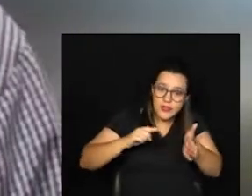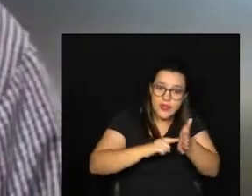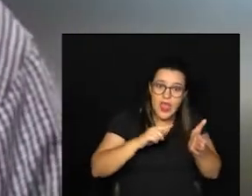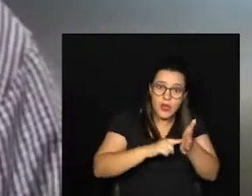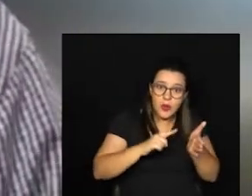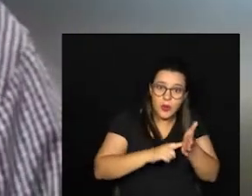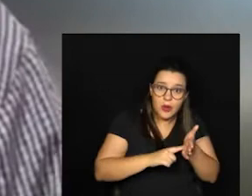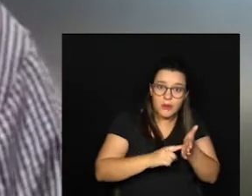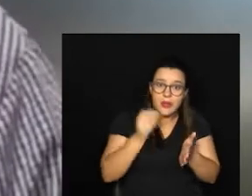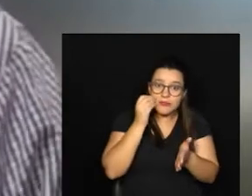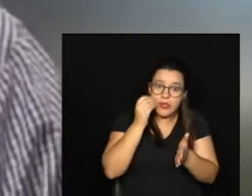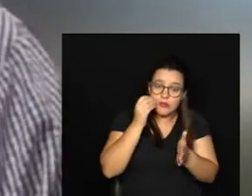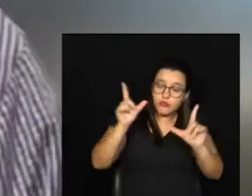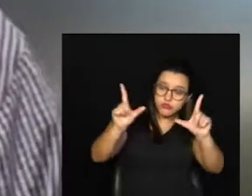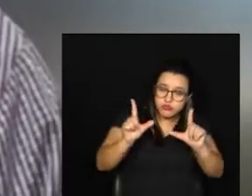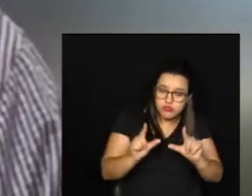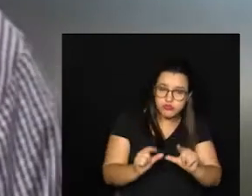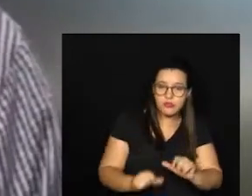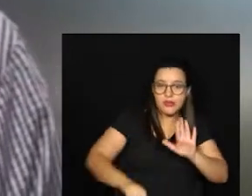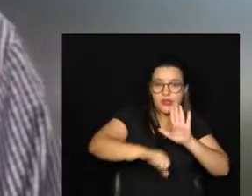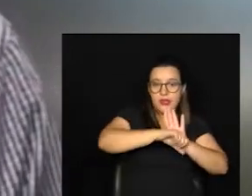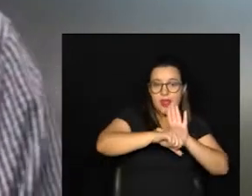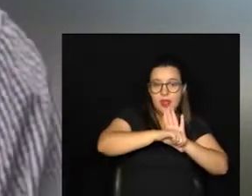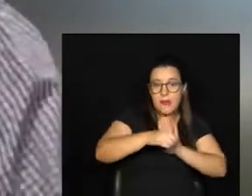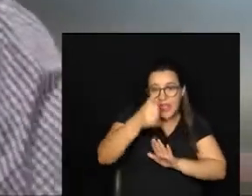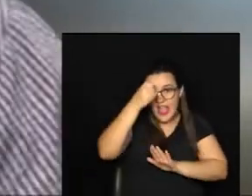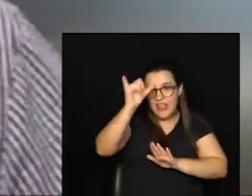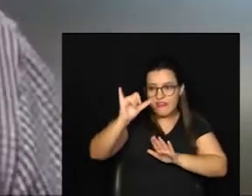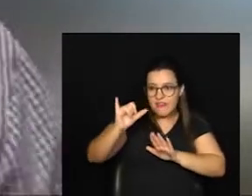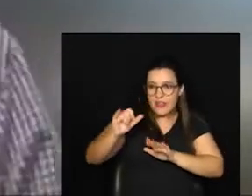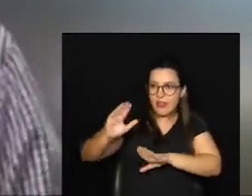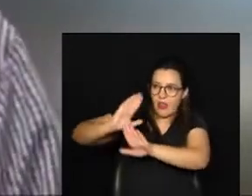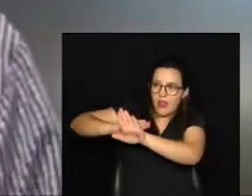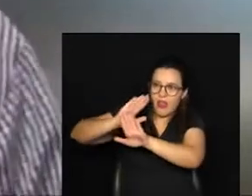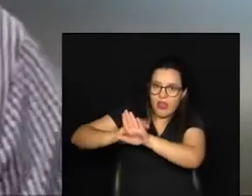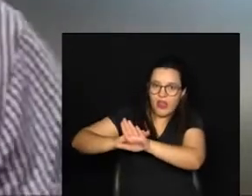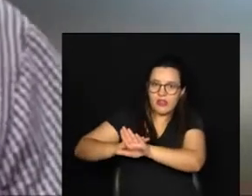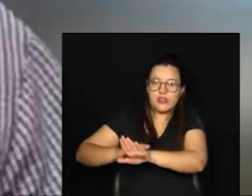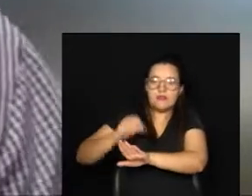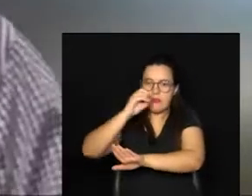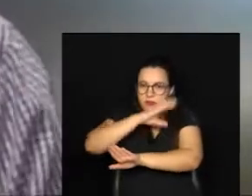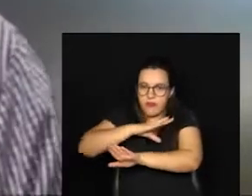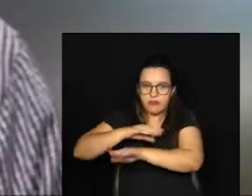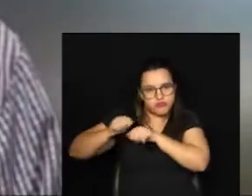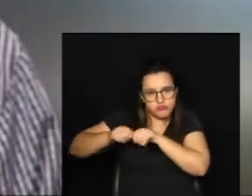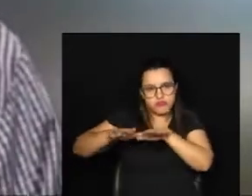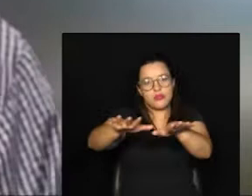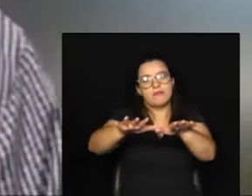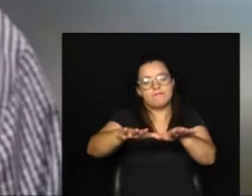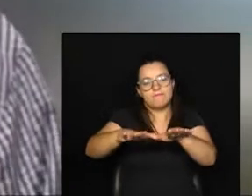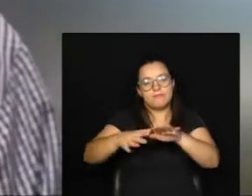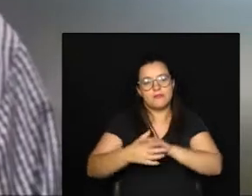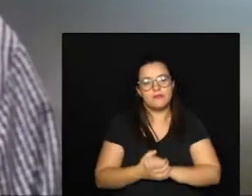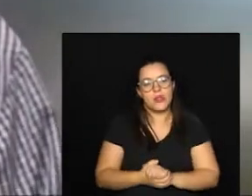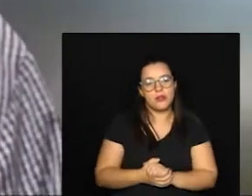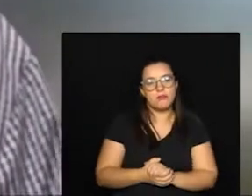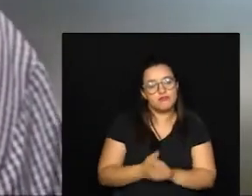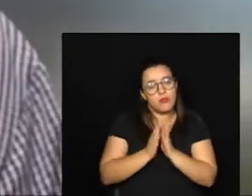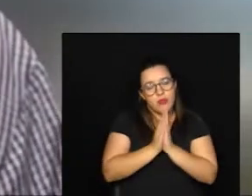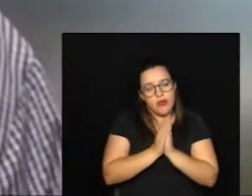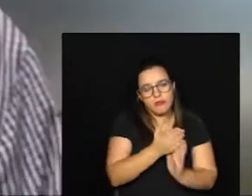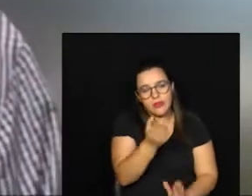elas próprias ou, eventualmente, com algum ente próximo ou até mesmo qualquer outra pessoa. Então, a